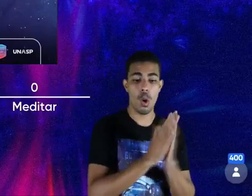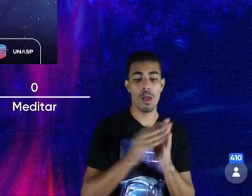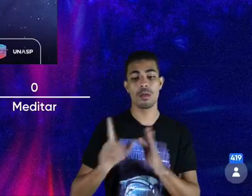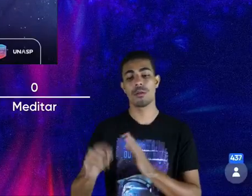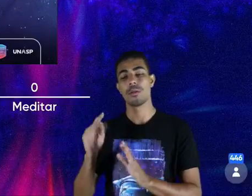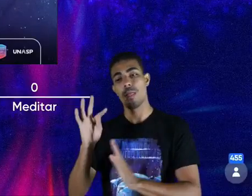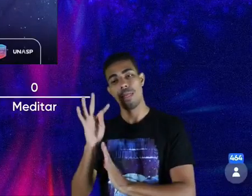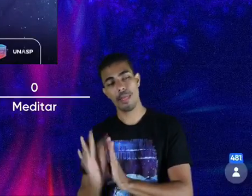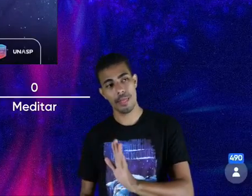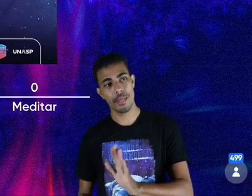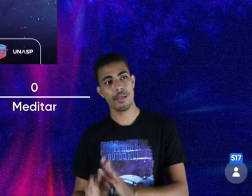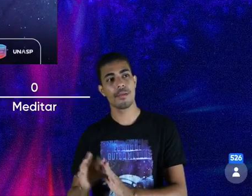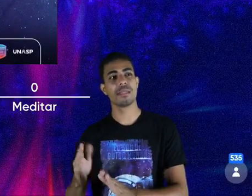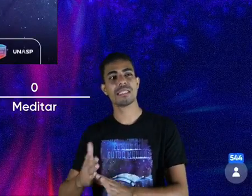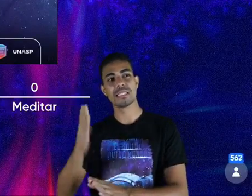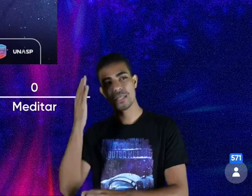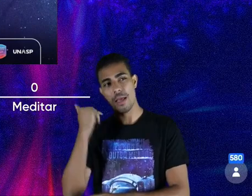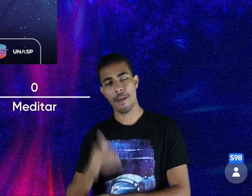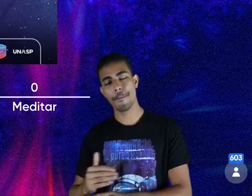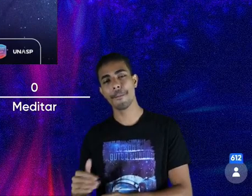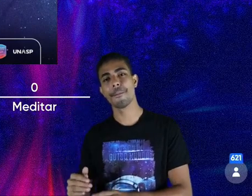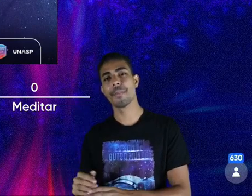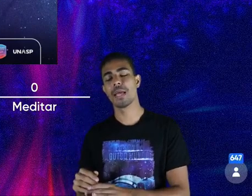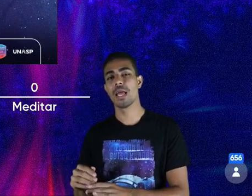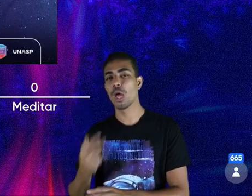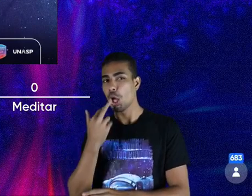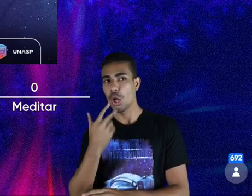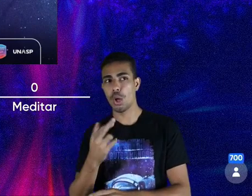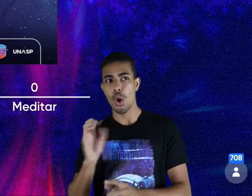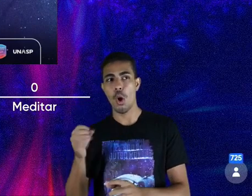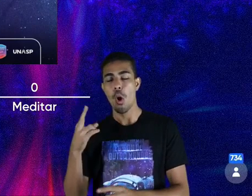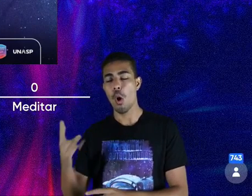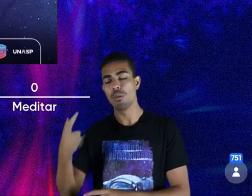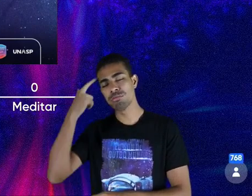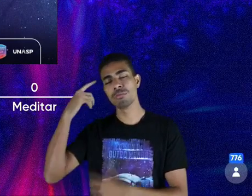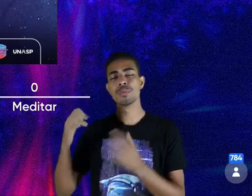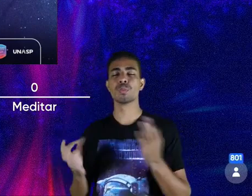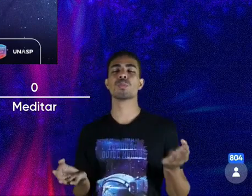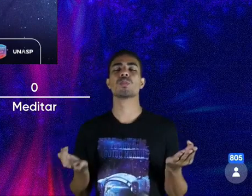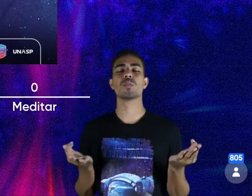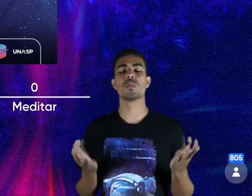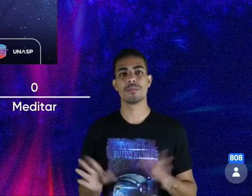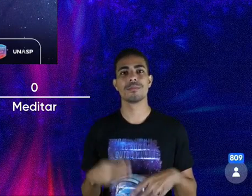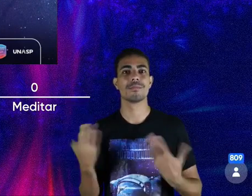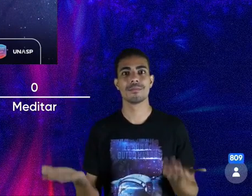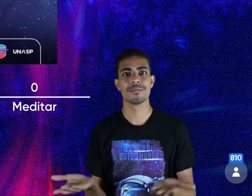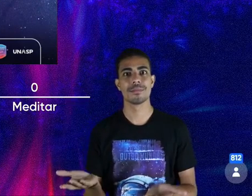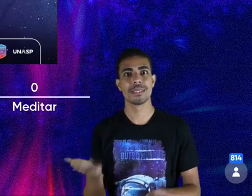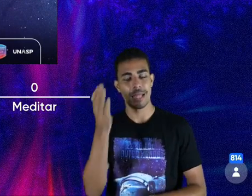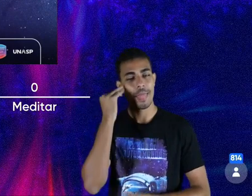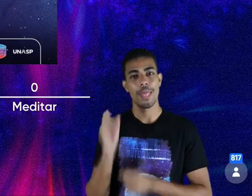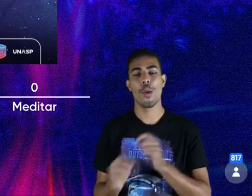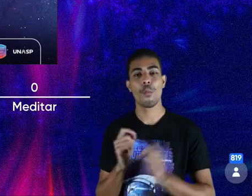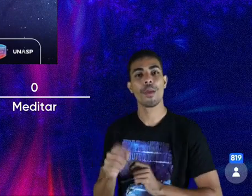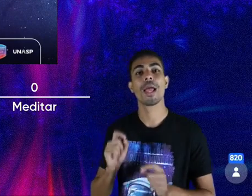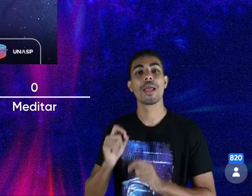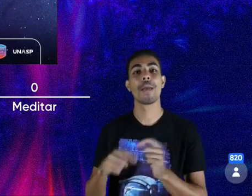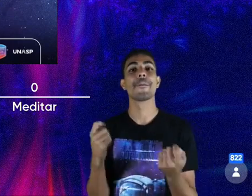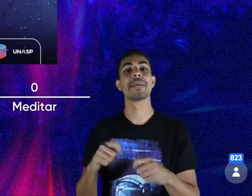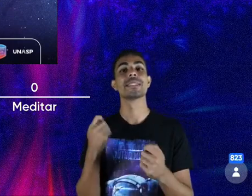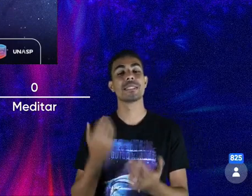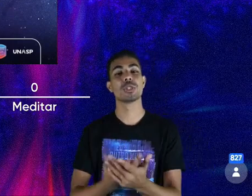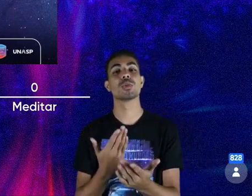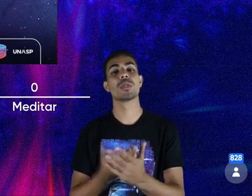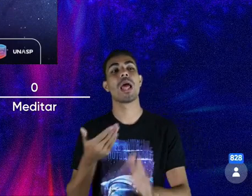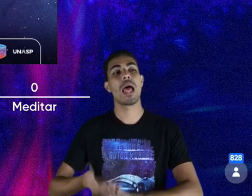o texto, saber o idioma original ou meditar? Qual é o primeiro passo? Qual é a primeira coisa que antecede o